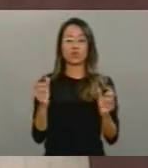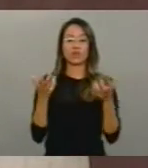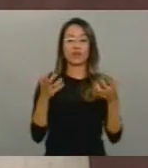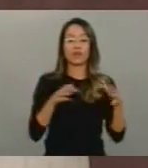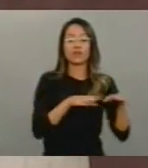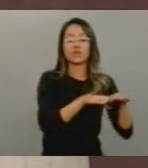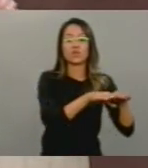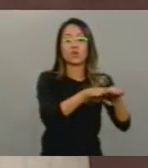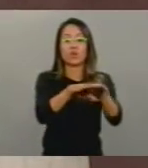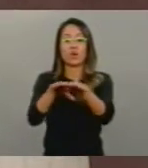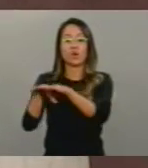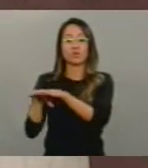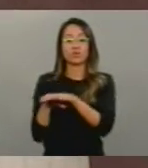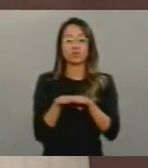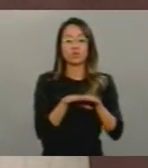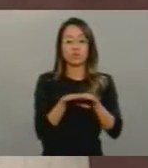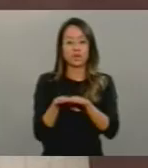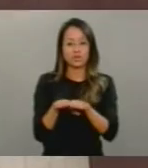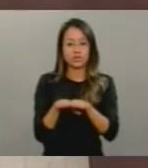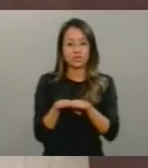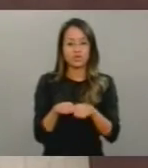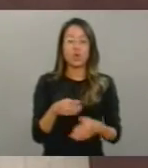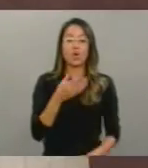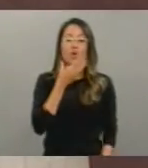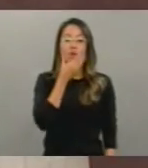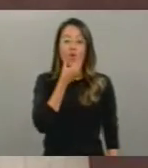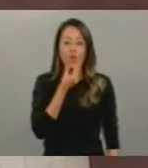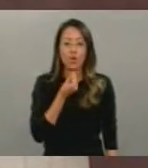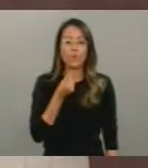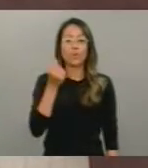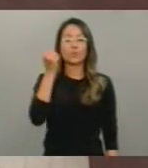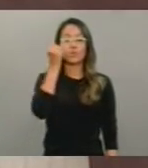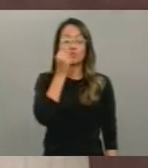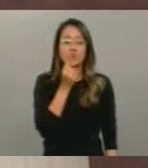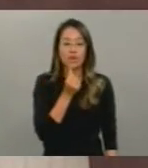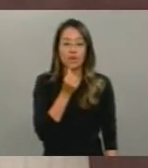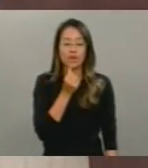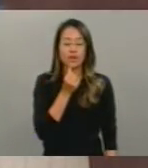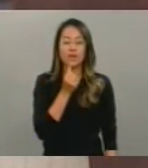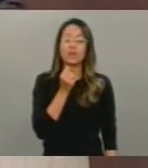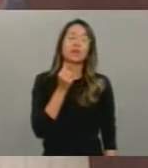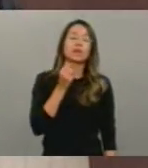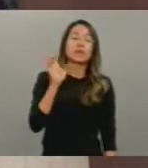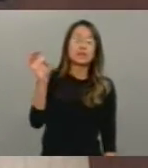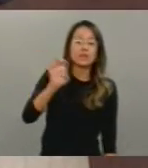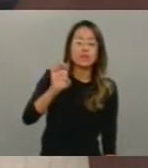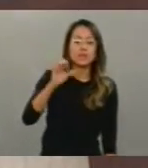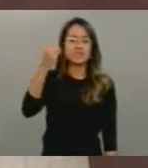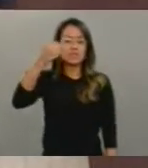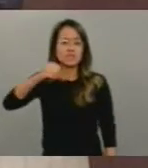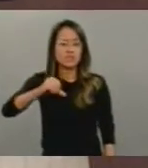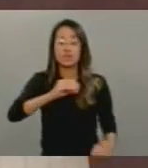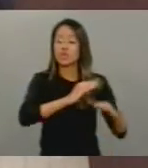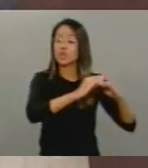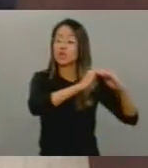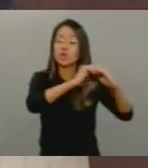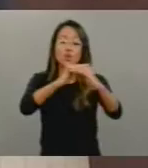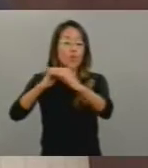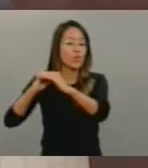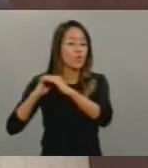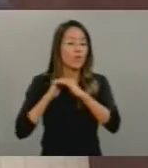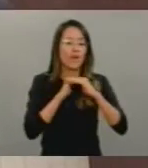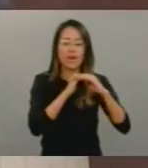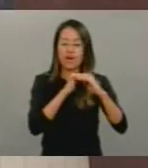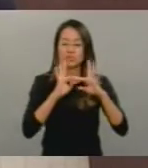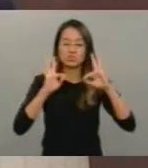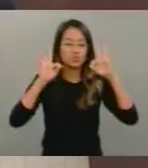gênero. É reconhecer que a cada 11 minutos uma mulher é estuprada no Brasil. e que, portanto, é necessário educar homens e